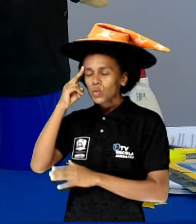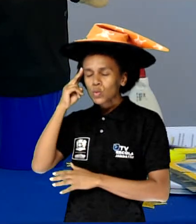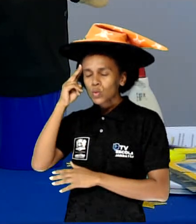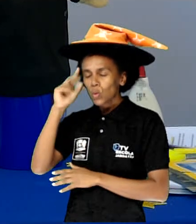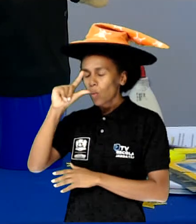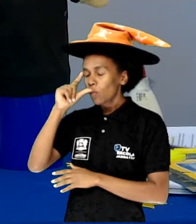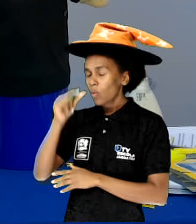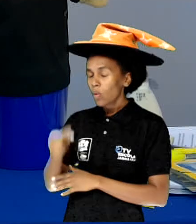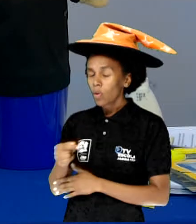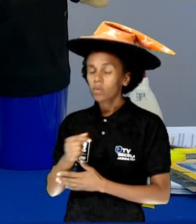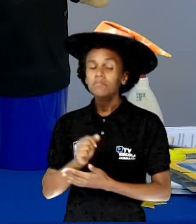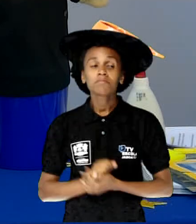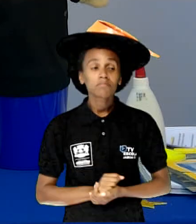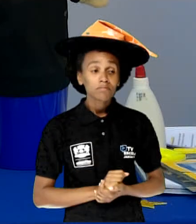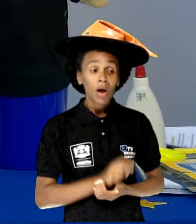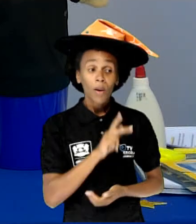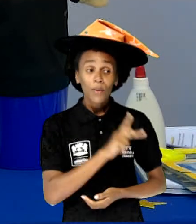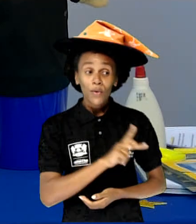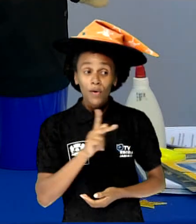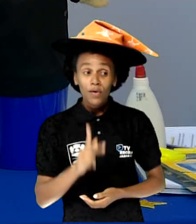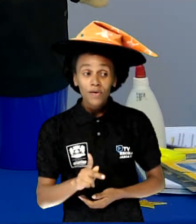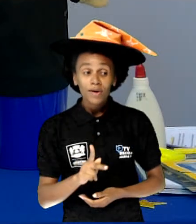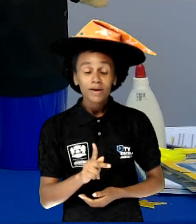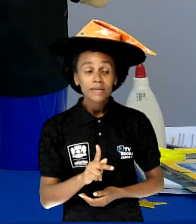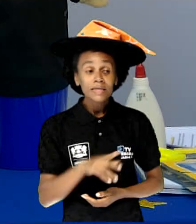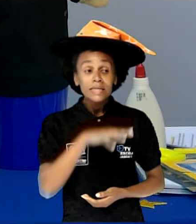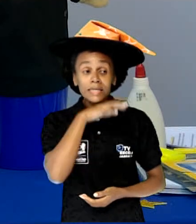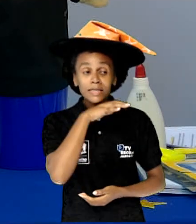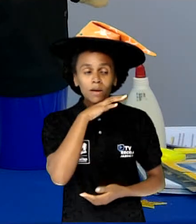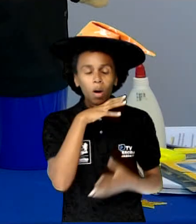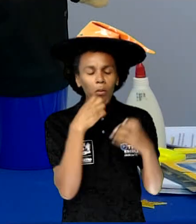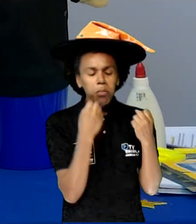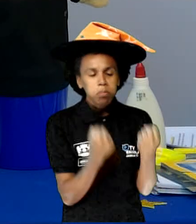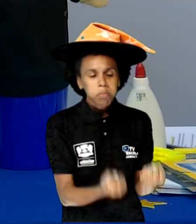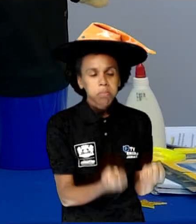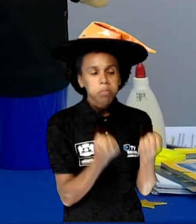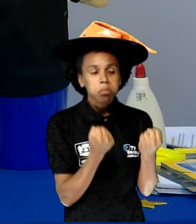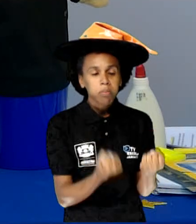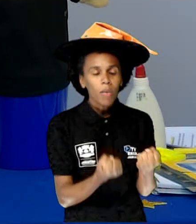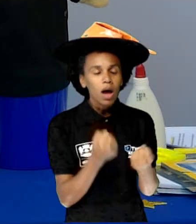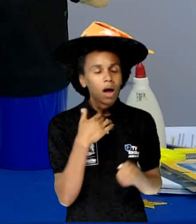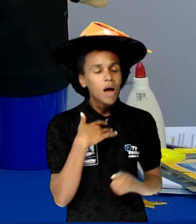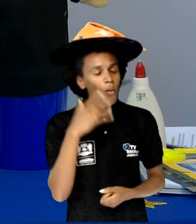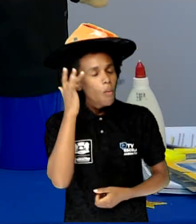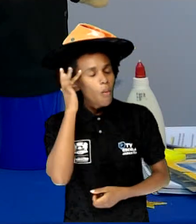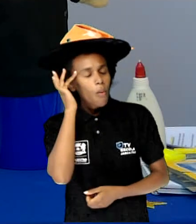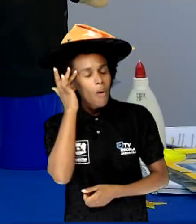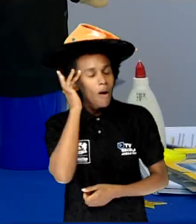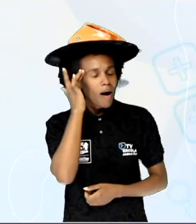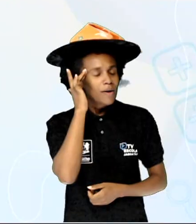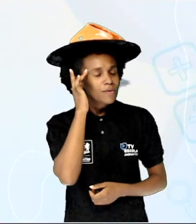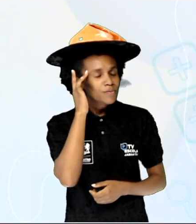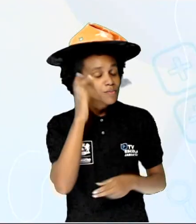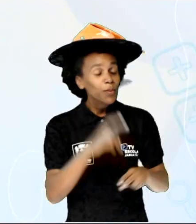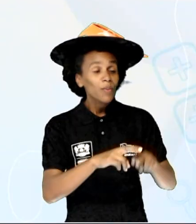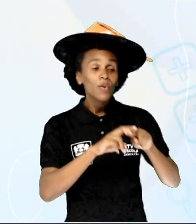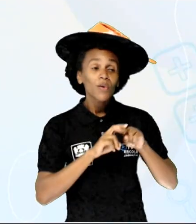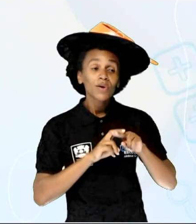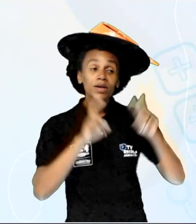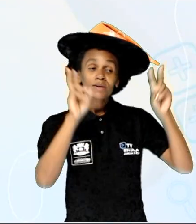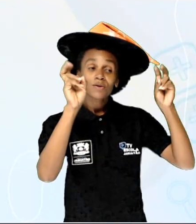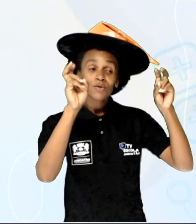tem pesado muito professora eu acho que é por isso que o nome na história é